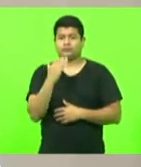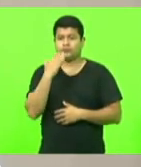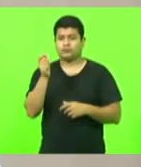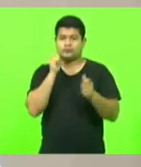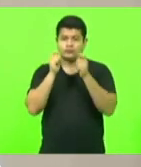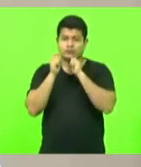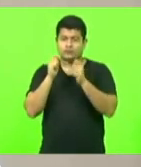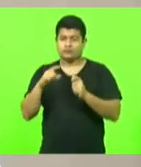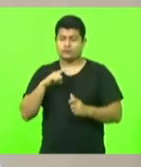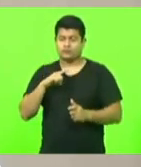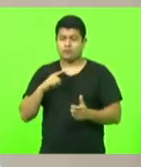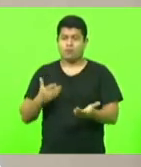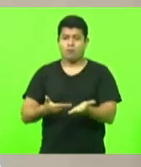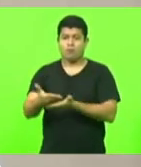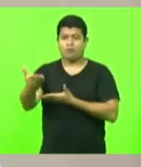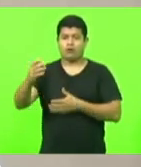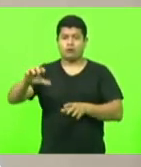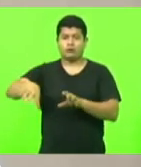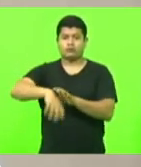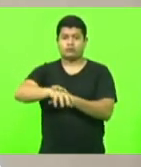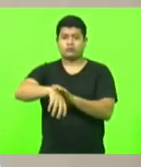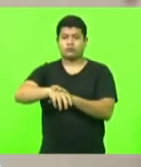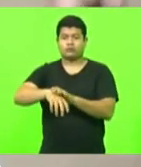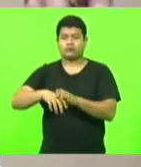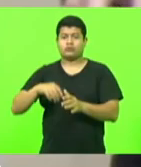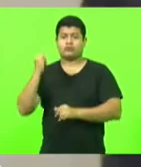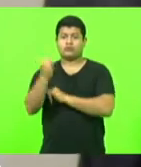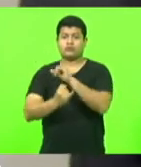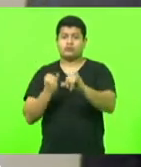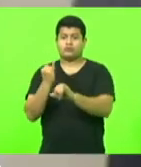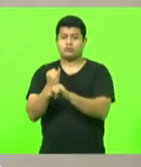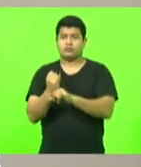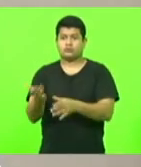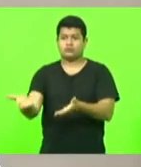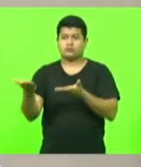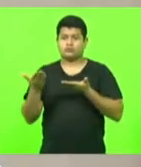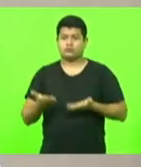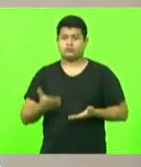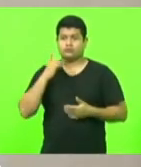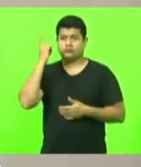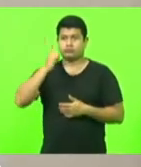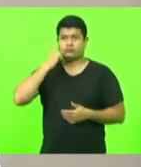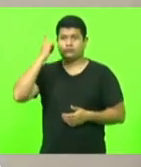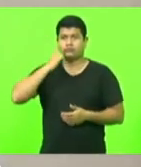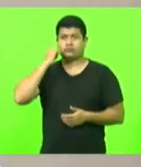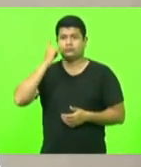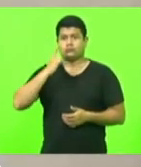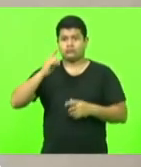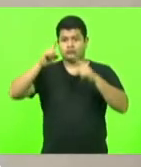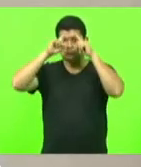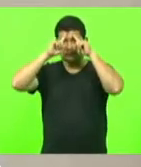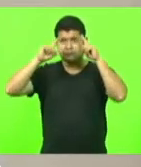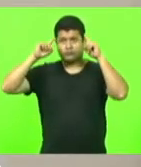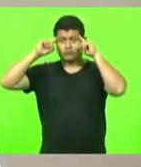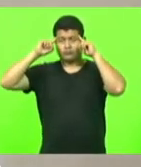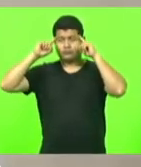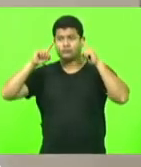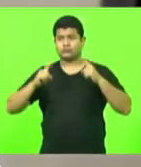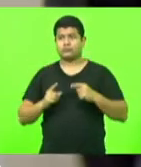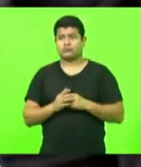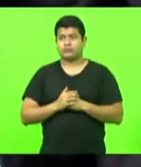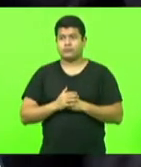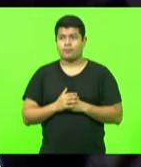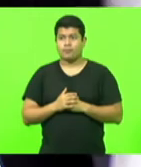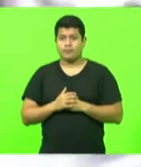o sorteio eletronicamente. Eu convido o deputado Neudi Sareta para que